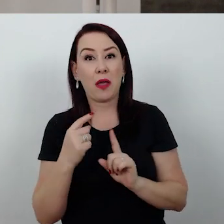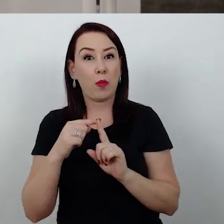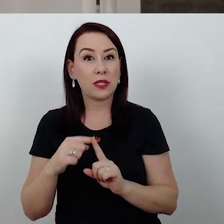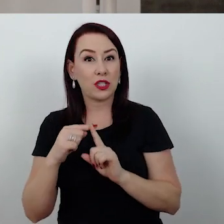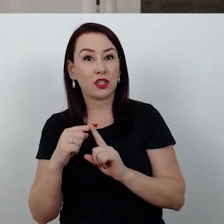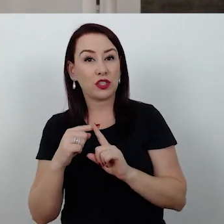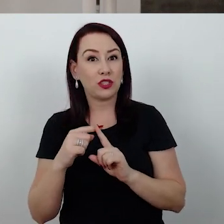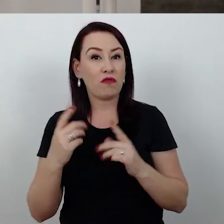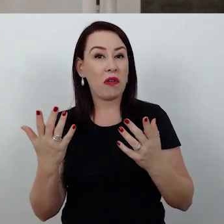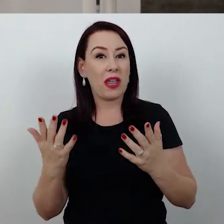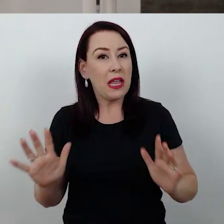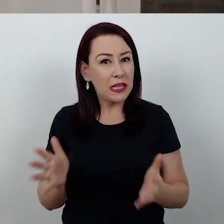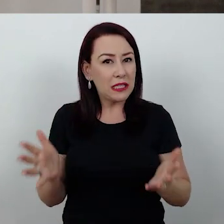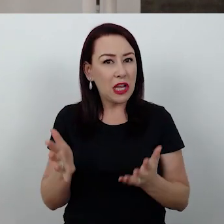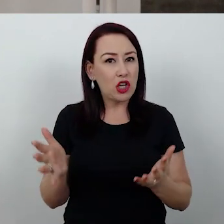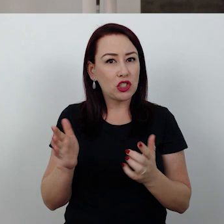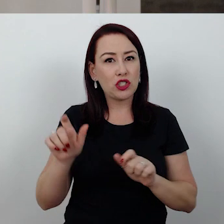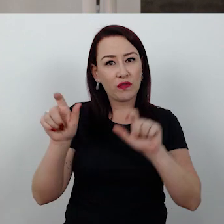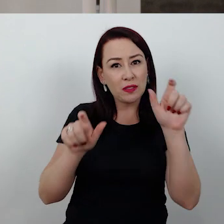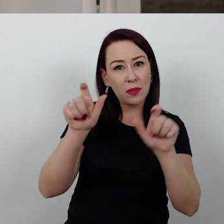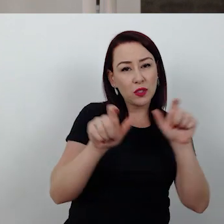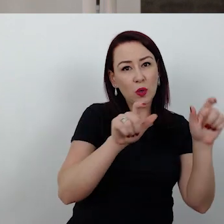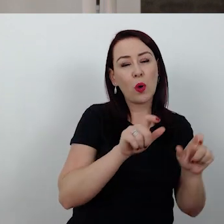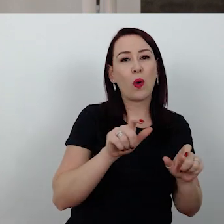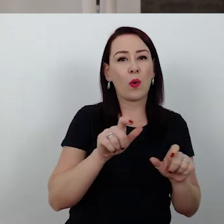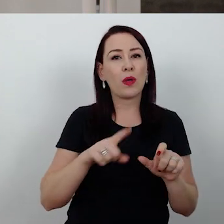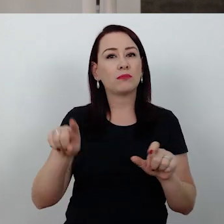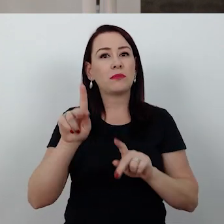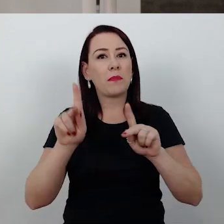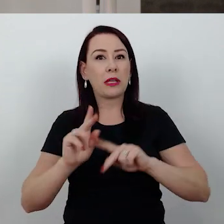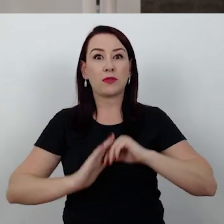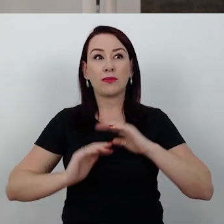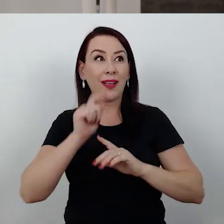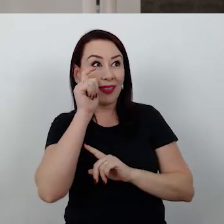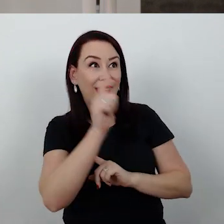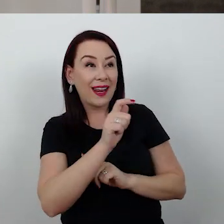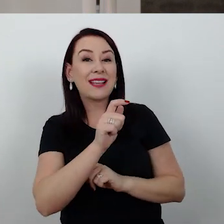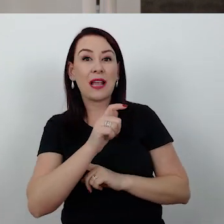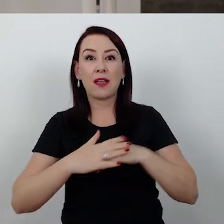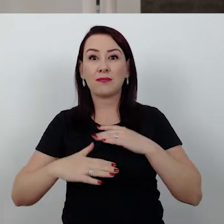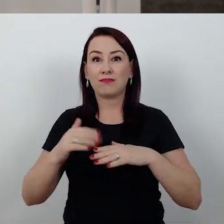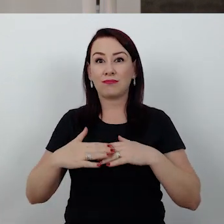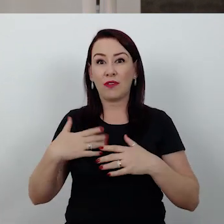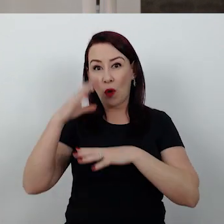isso incentiva as pessoas que estão ligadas na área a se aprimorarem, a participar